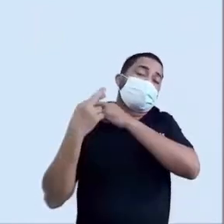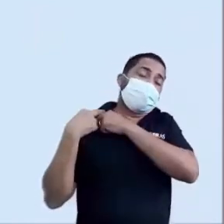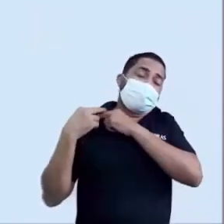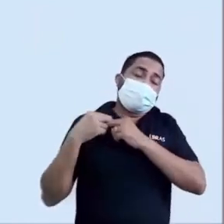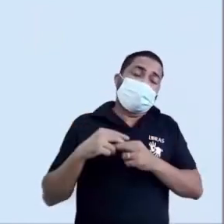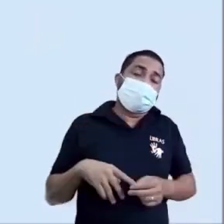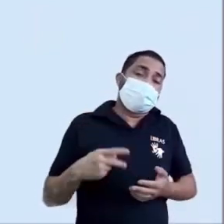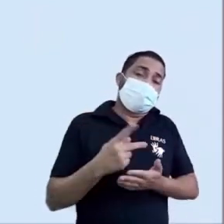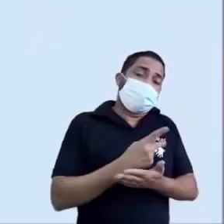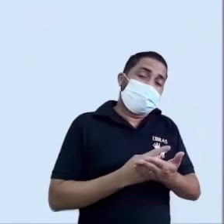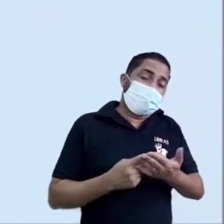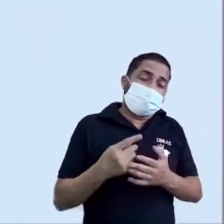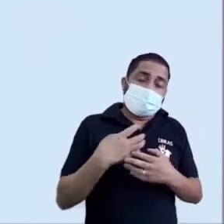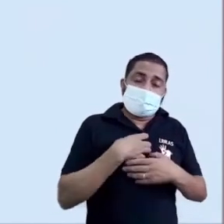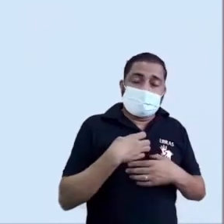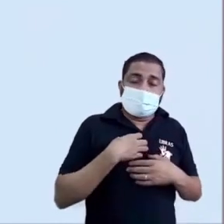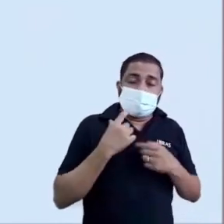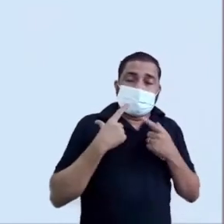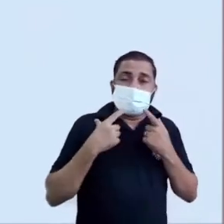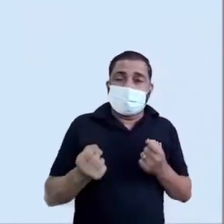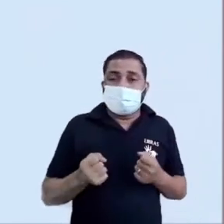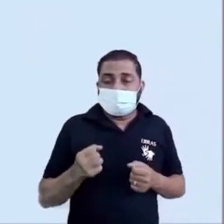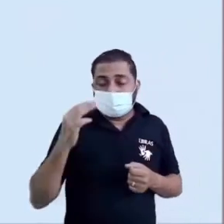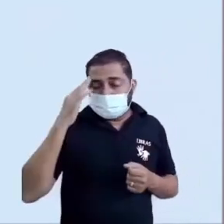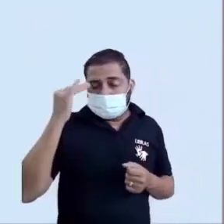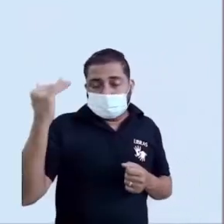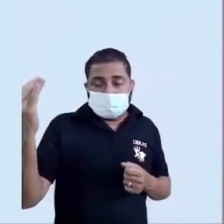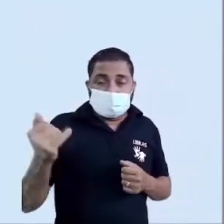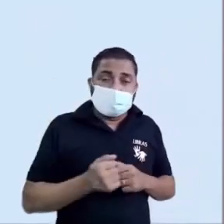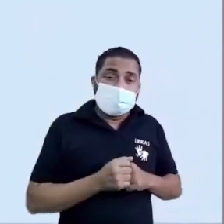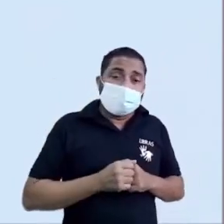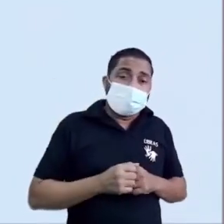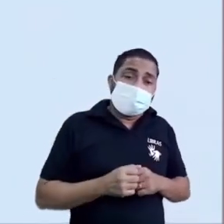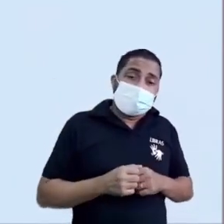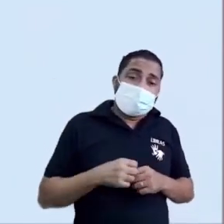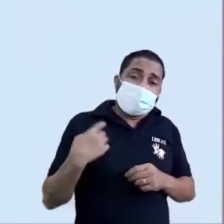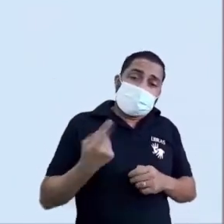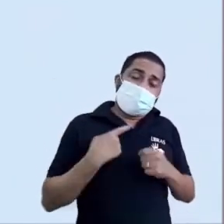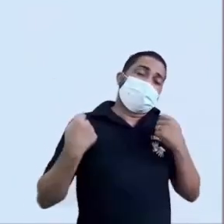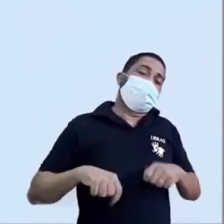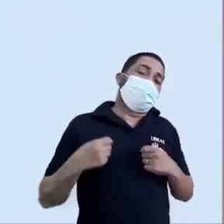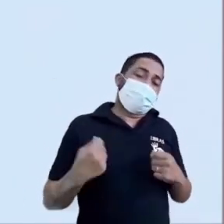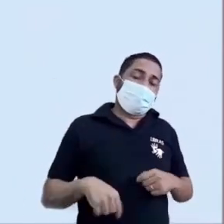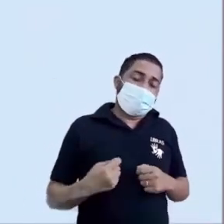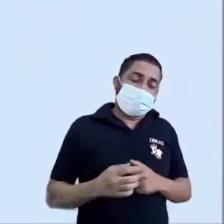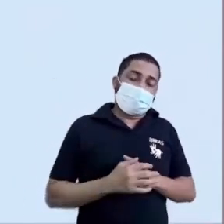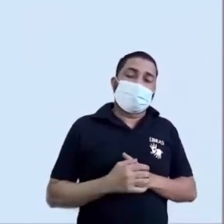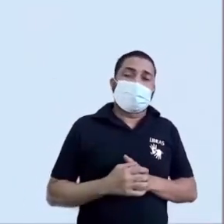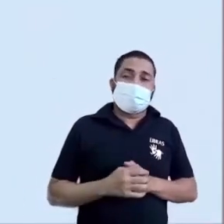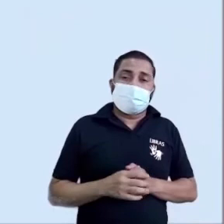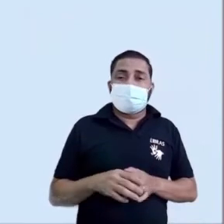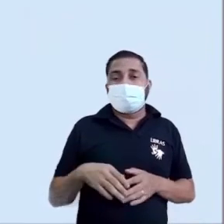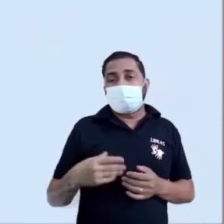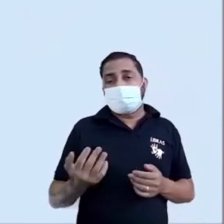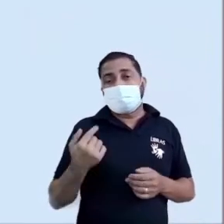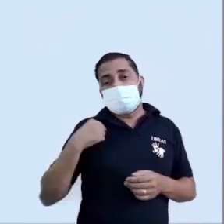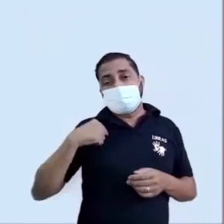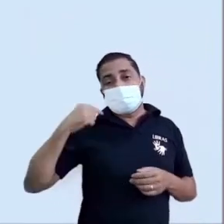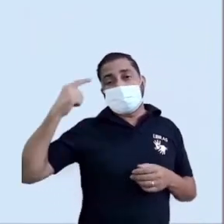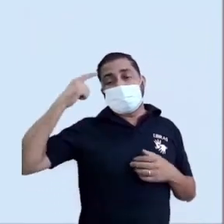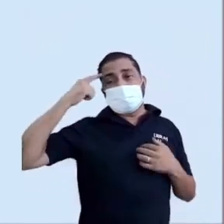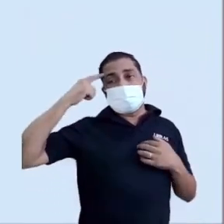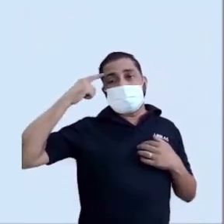através do desenho é uma forma de linguagem fantástica, né, uma forma de linguagem que a gente precisa dela, né, e eu